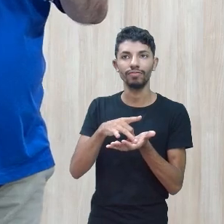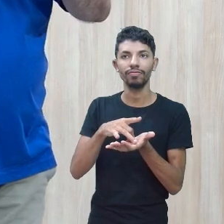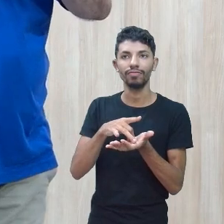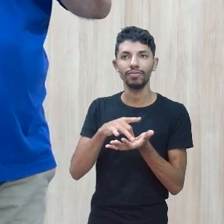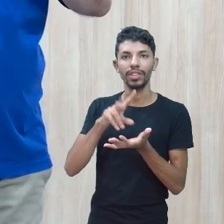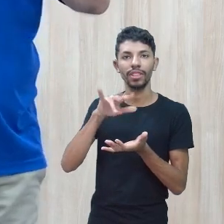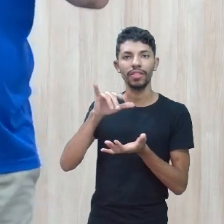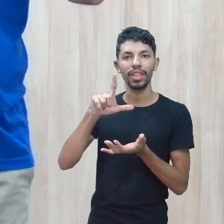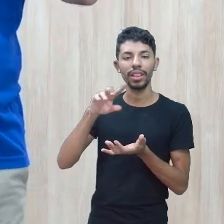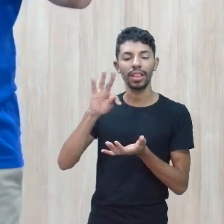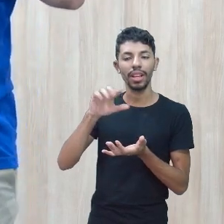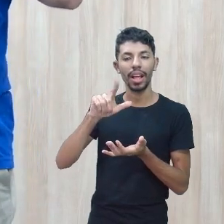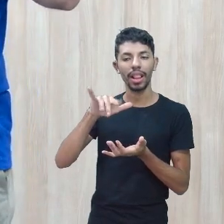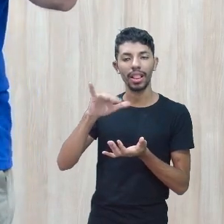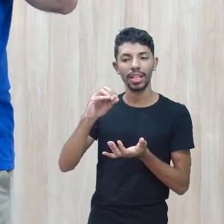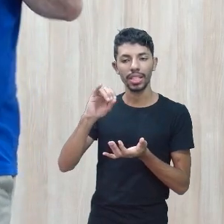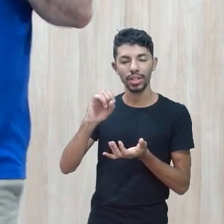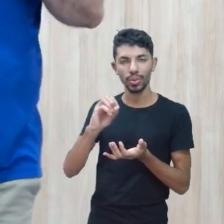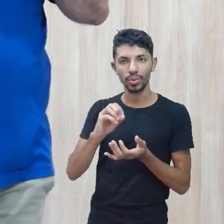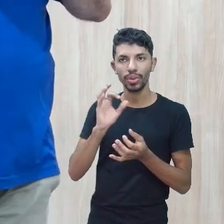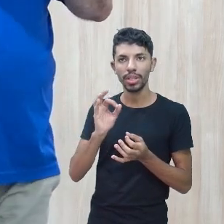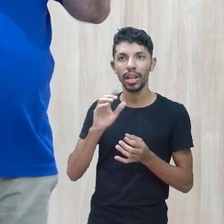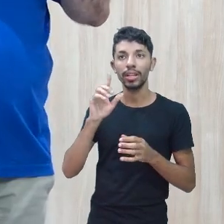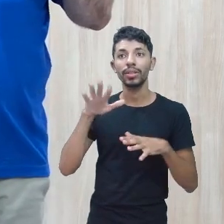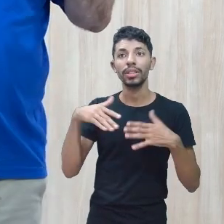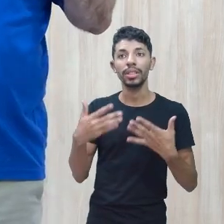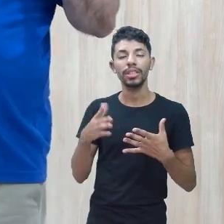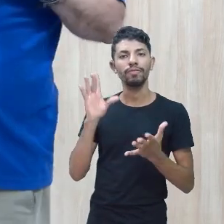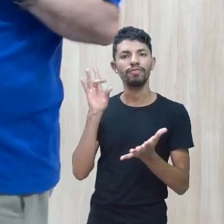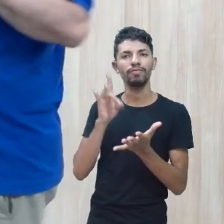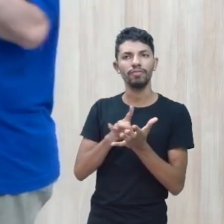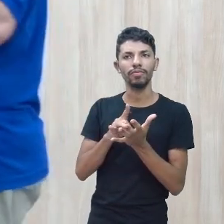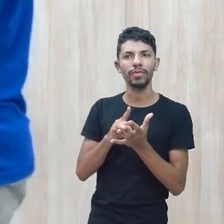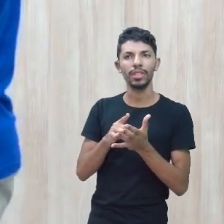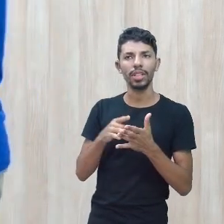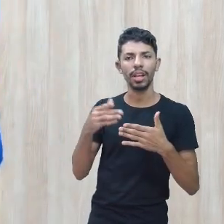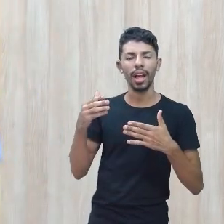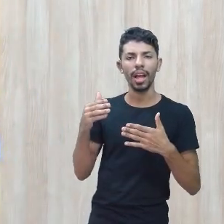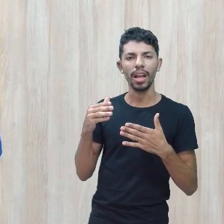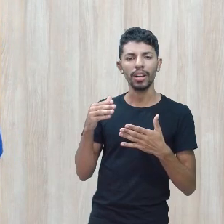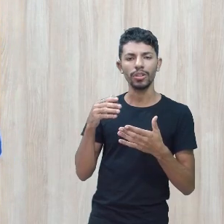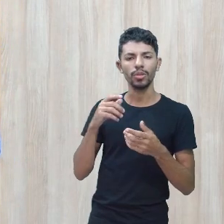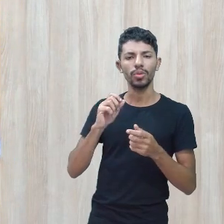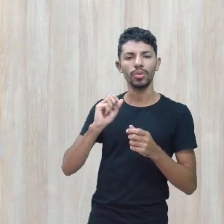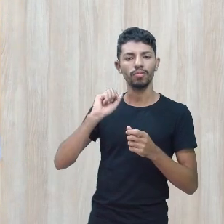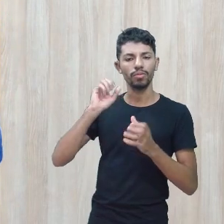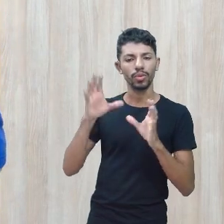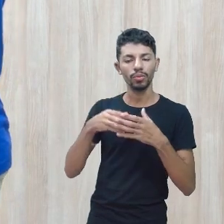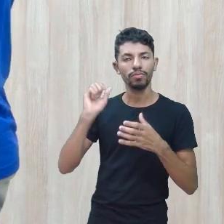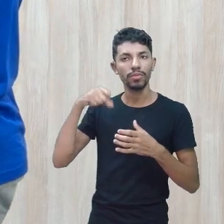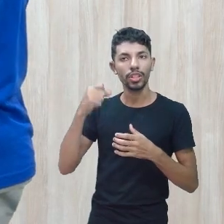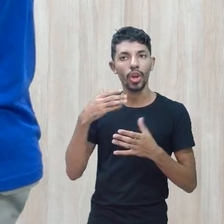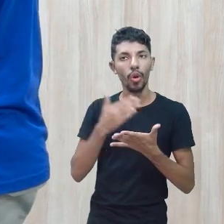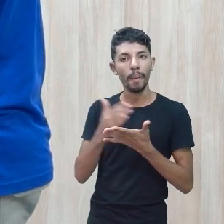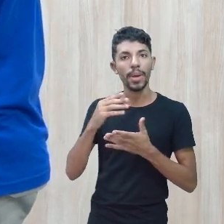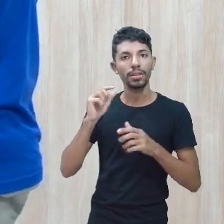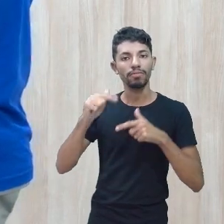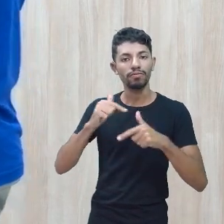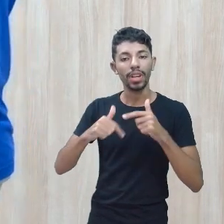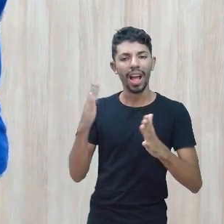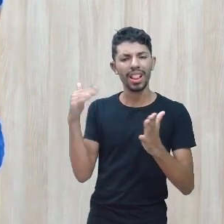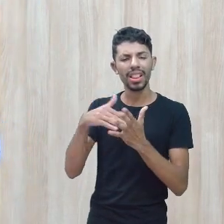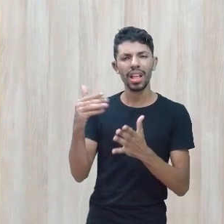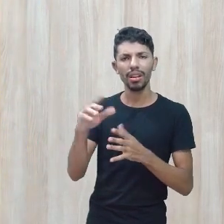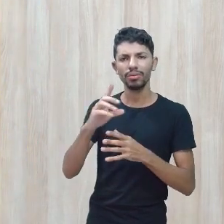no Senado e ia exercer o Senado até a sua morte. E os senadores passam a ser escolhidos entre